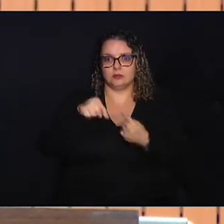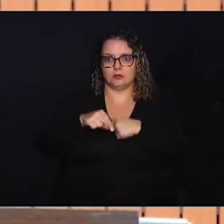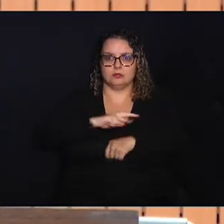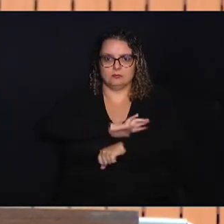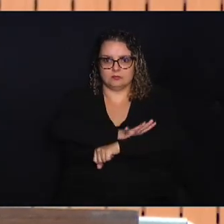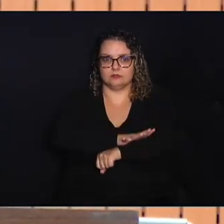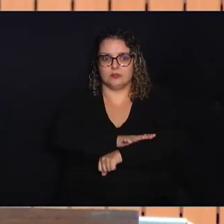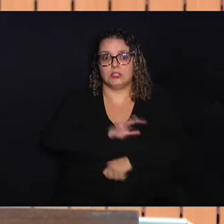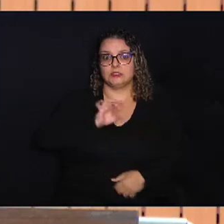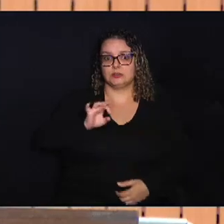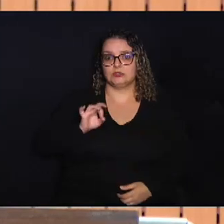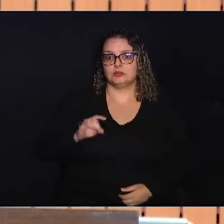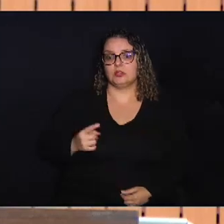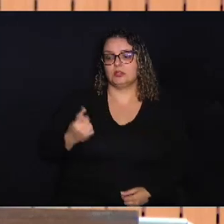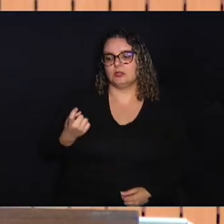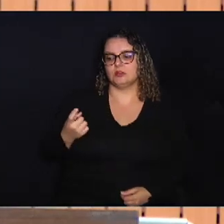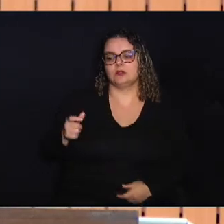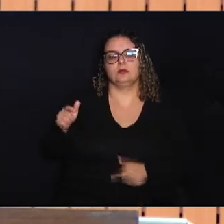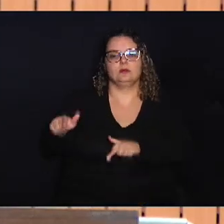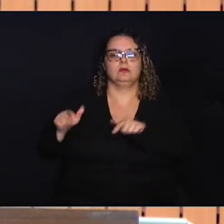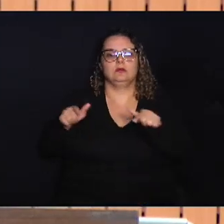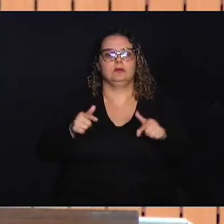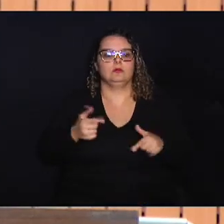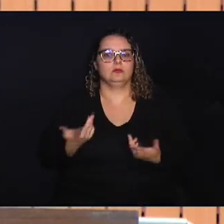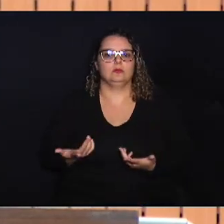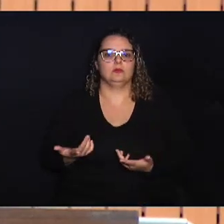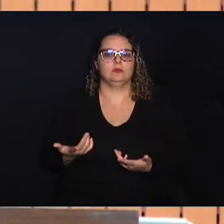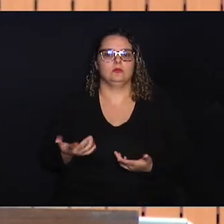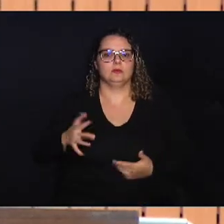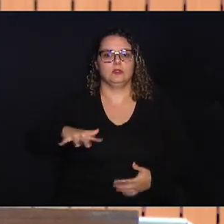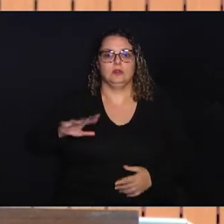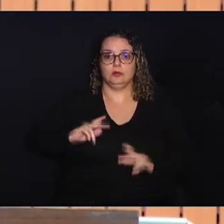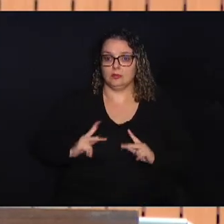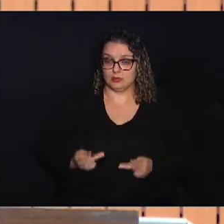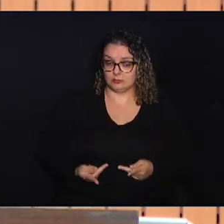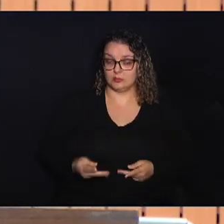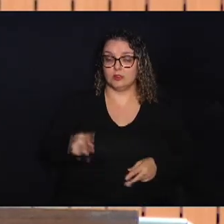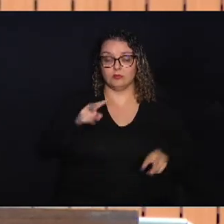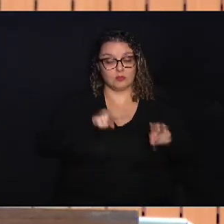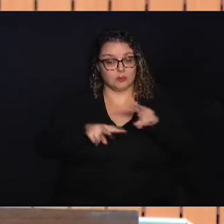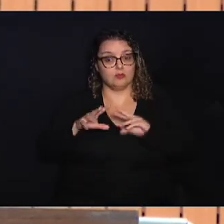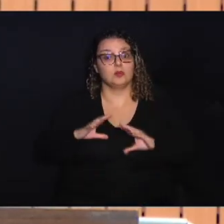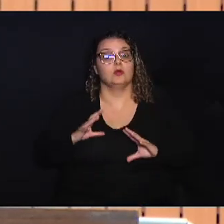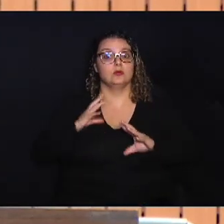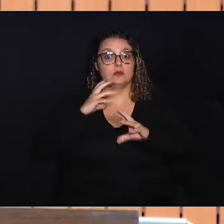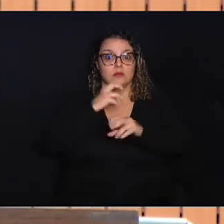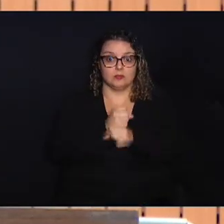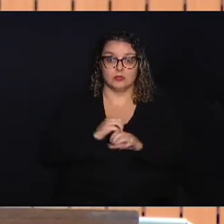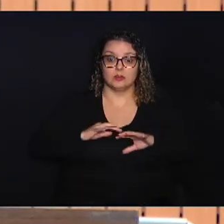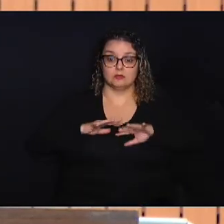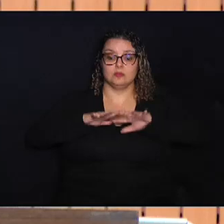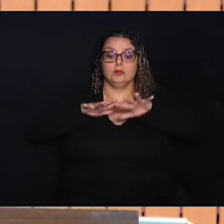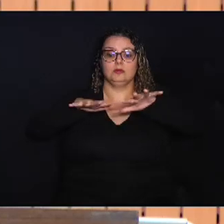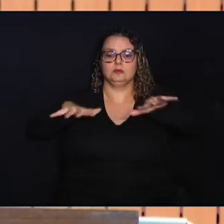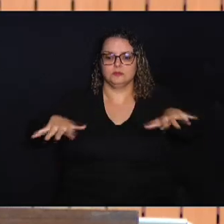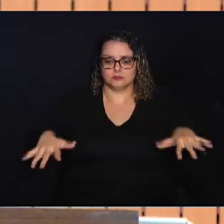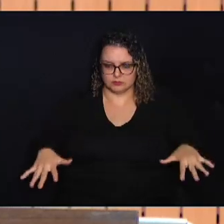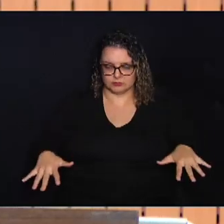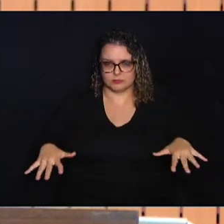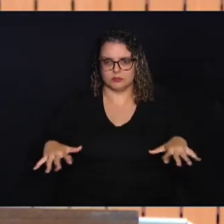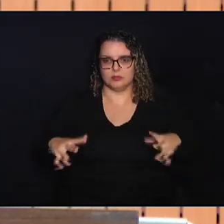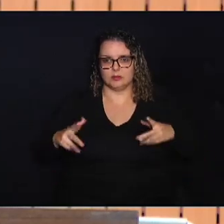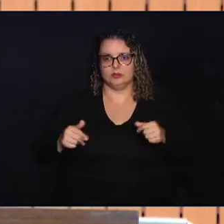venha estar localizada nas áreas humanas. A gente tem que ver ela ser representada em